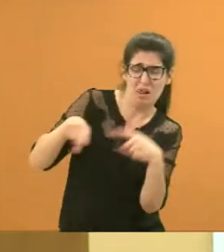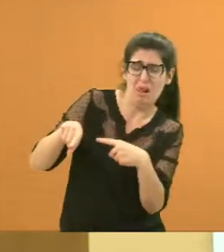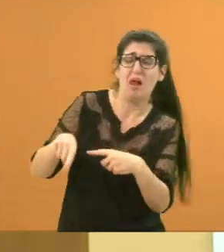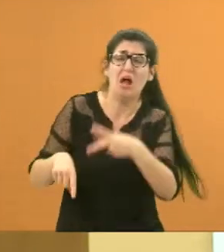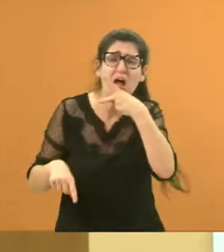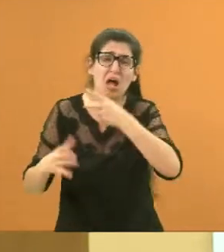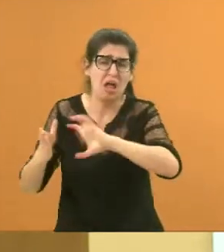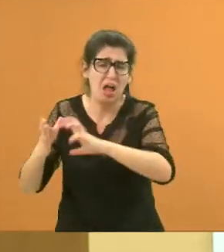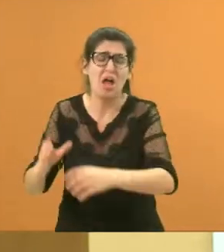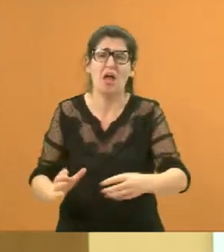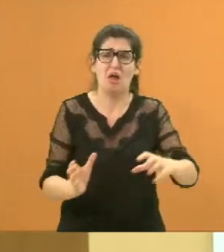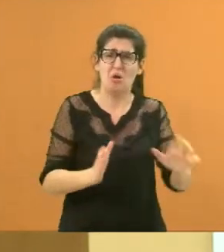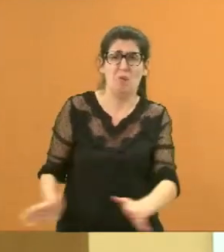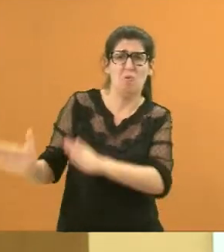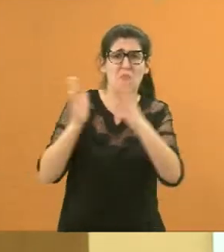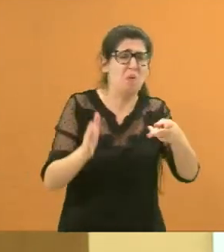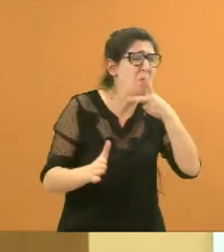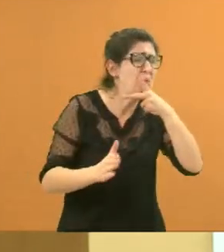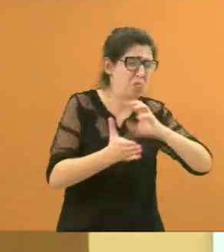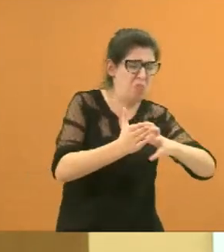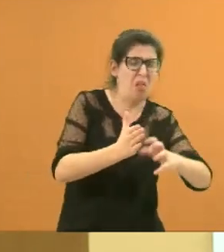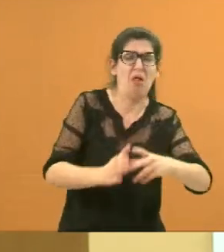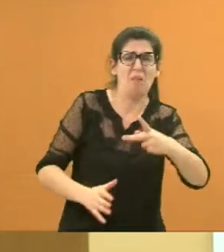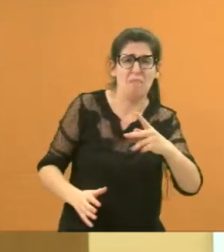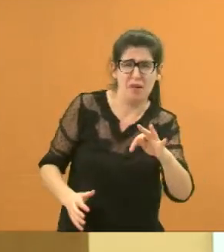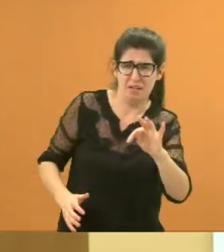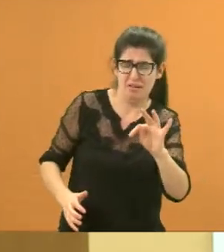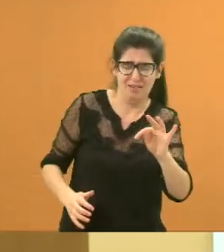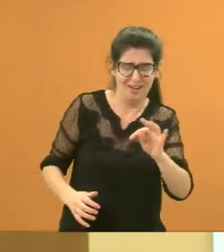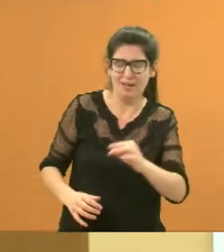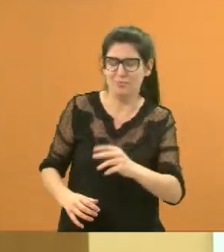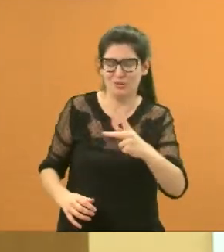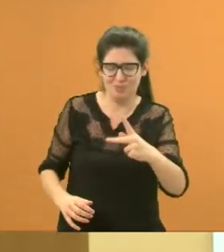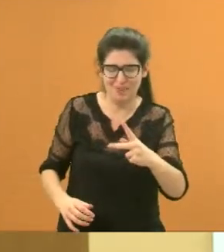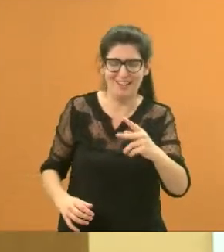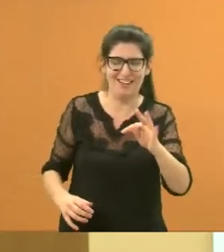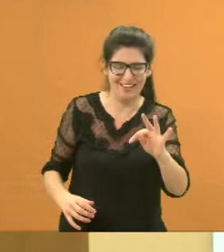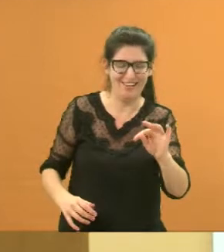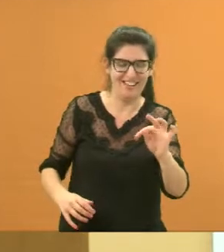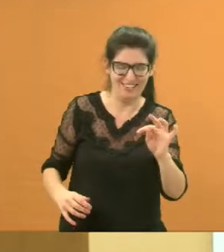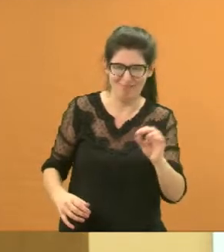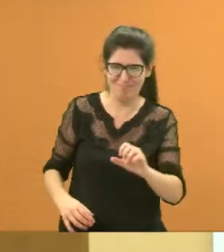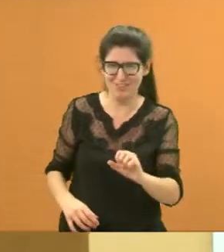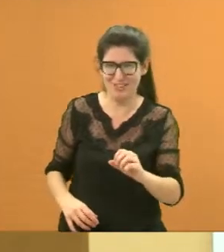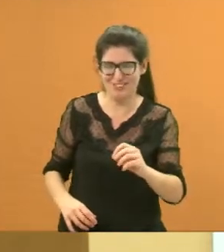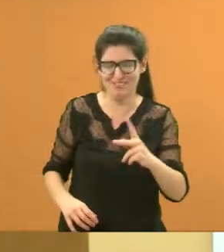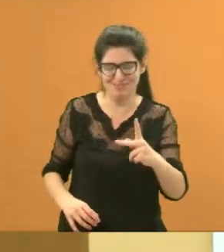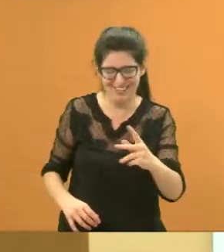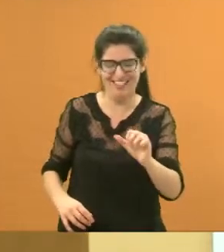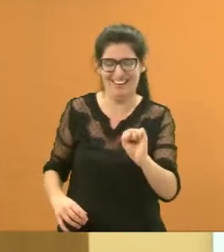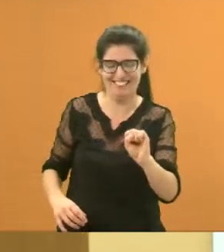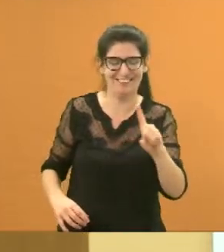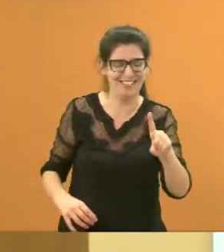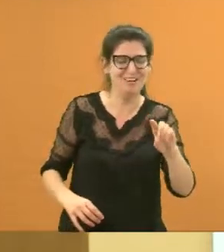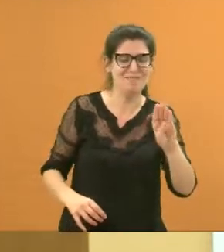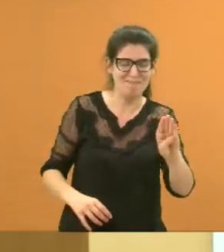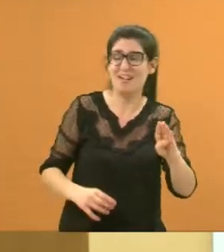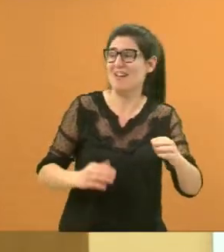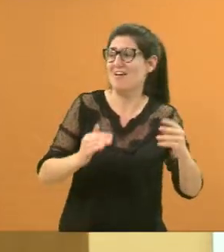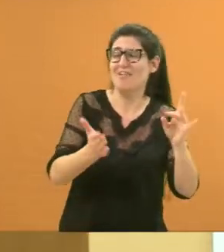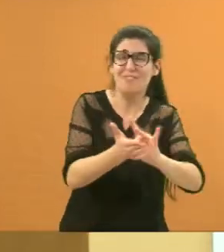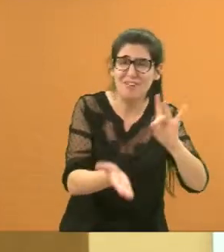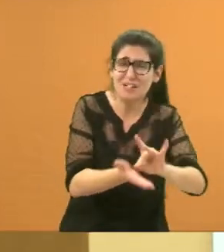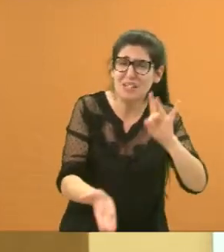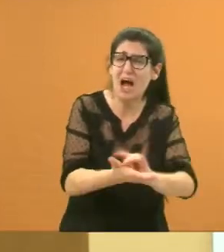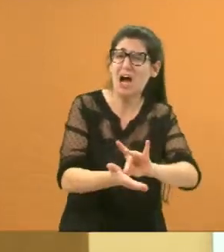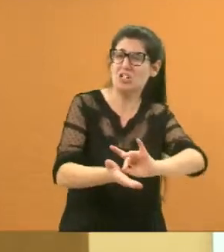PT, não, isso é verdade mesmo, isso aí é crime confesso. Agora, quando acontece com o PSDB, eles falam que é calúnia. É